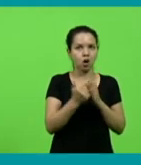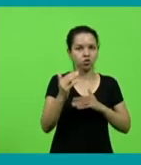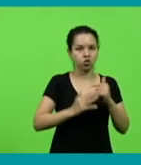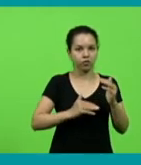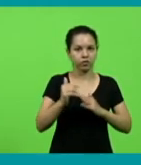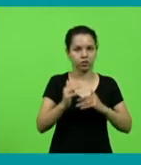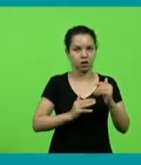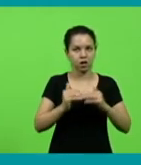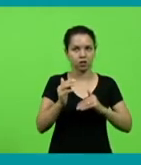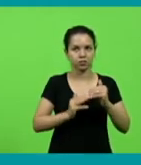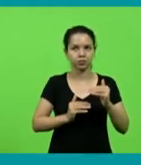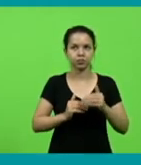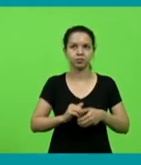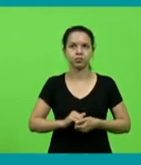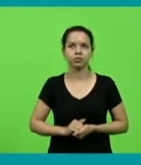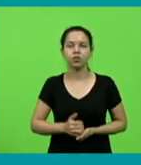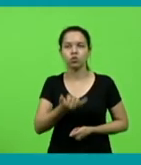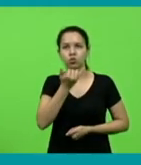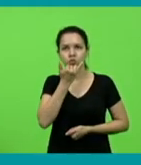especializado. Perdão.